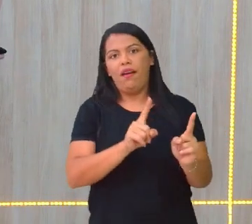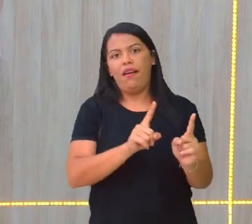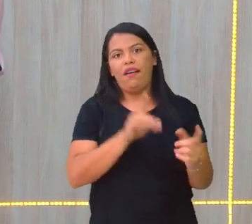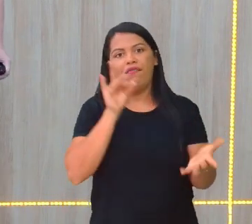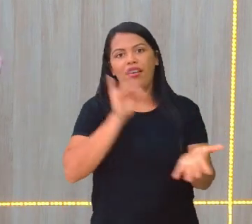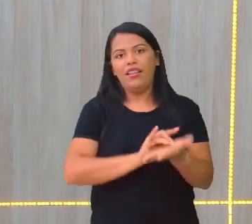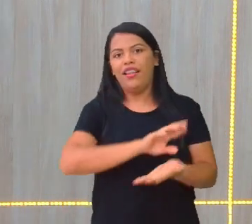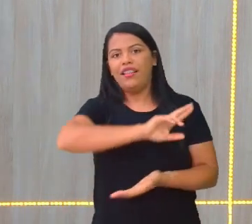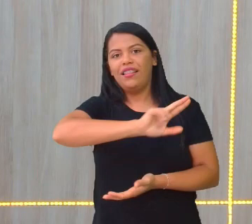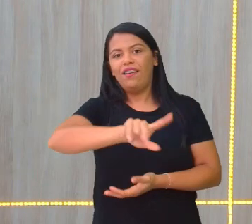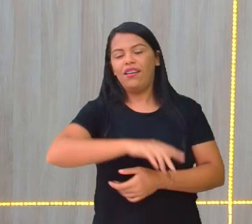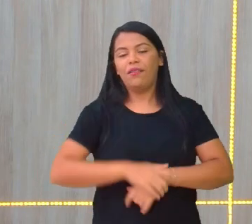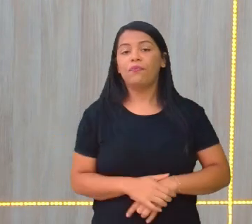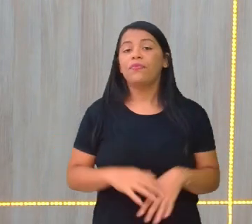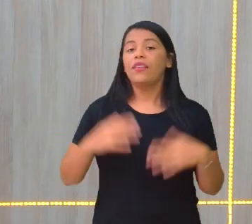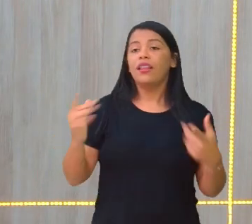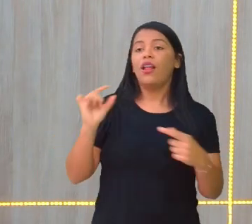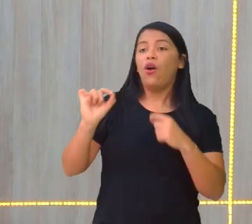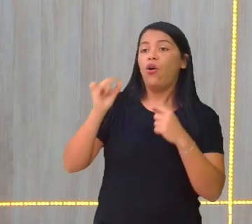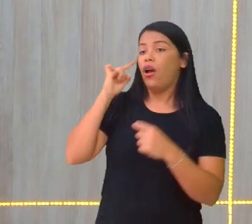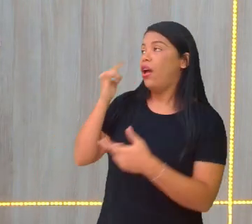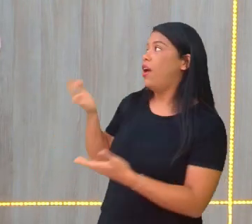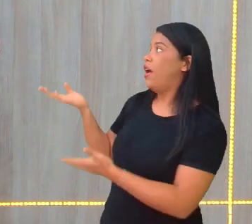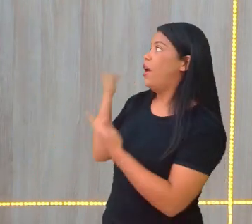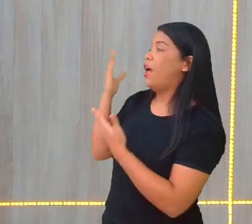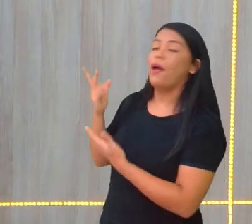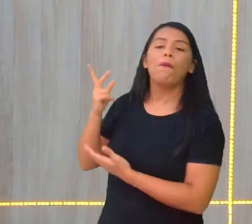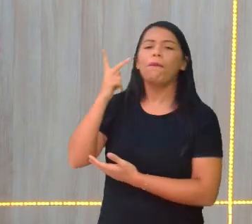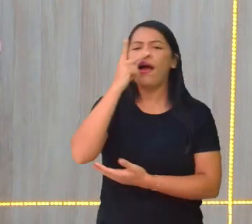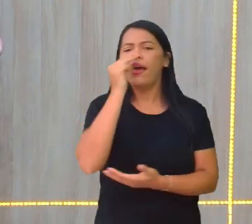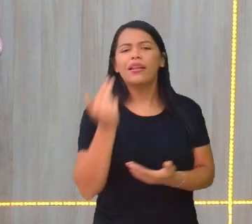não é. Aqui, o que é que aparentava ser, professora Marta?